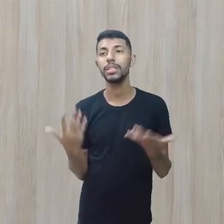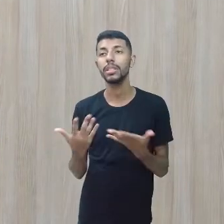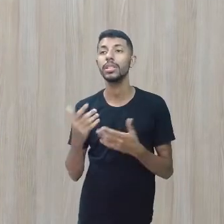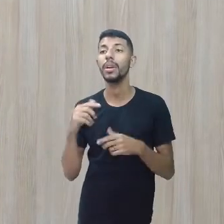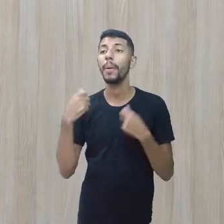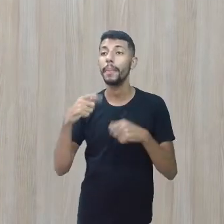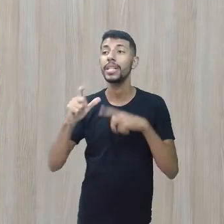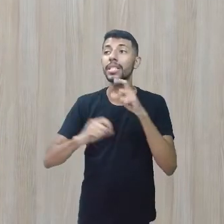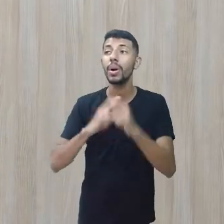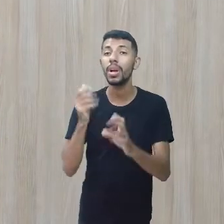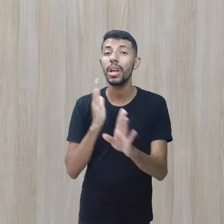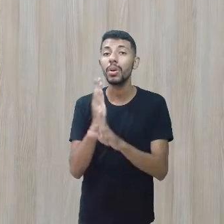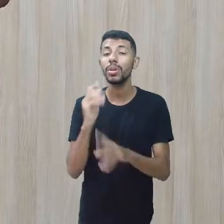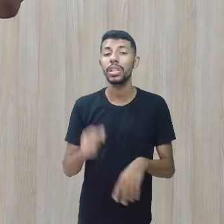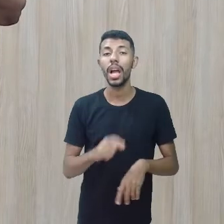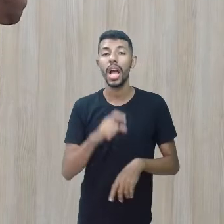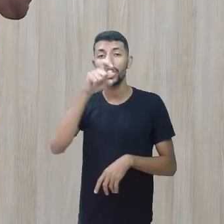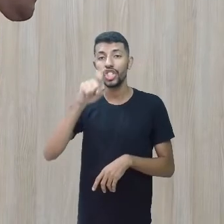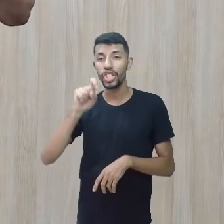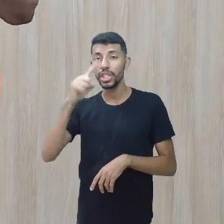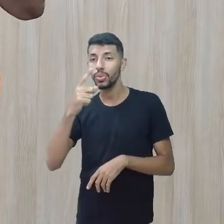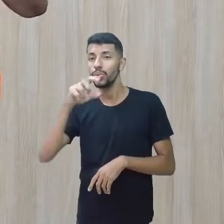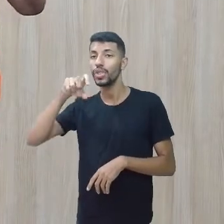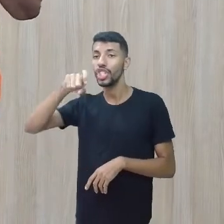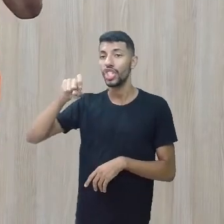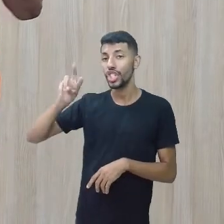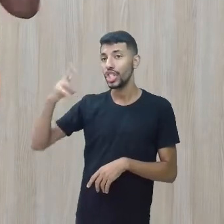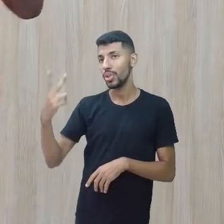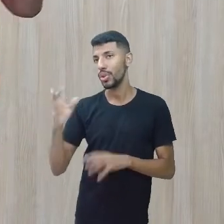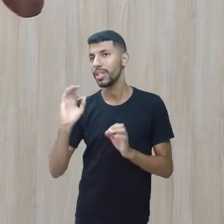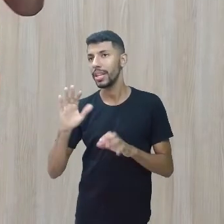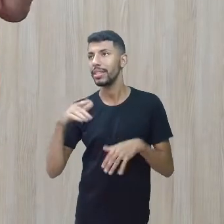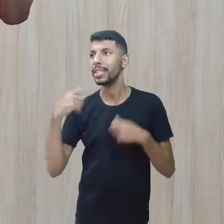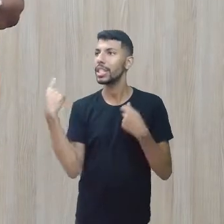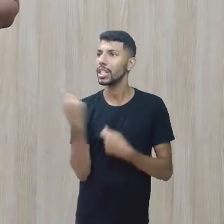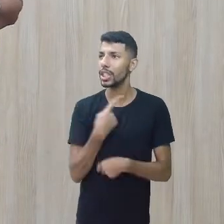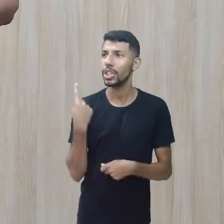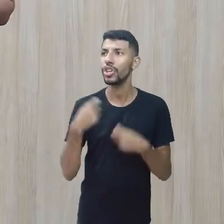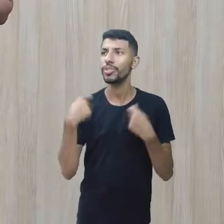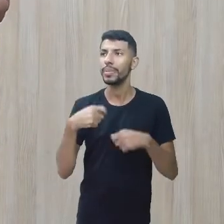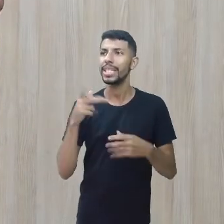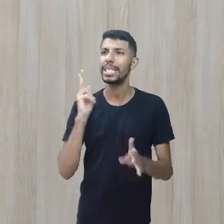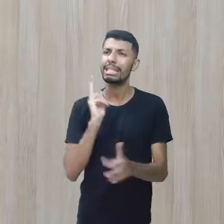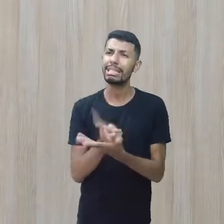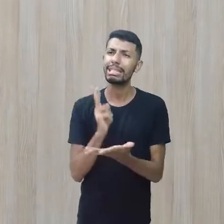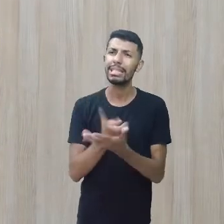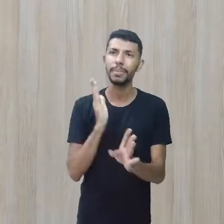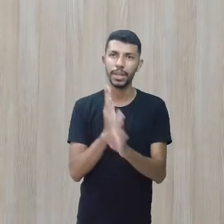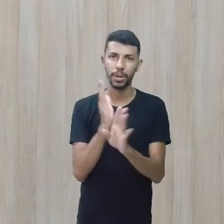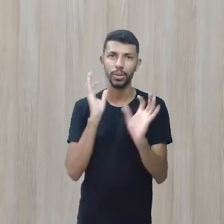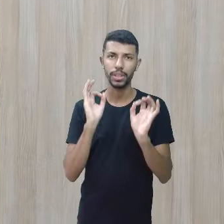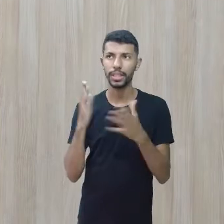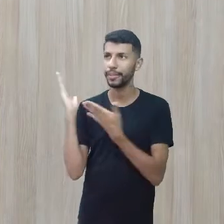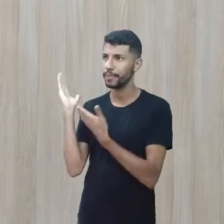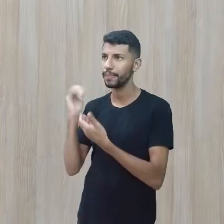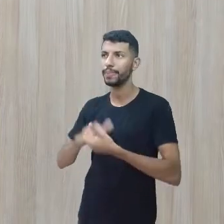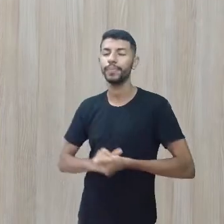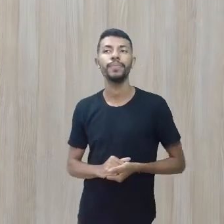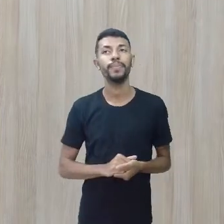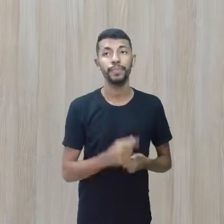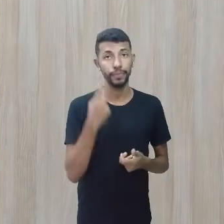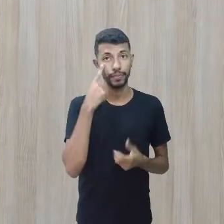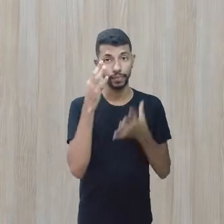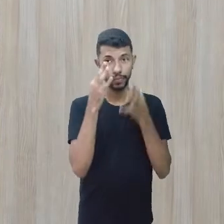x duas linhas, né, que são as raízes da equação. Basicamente, a gente tem que encontrar isso o tempo todo, tá? Então, vamos lá. Presta